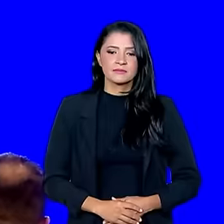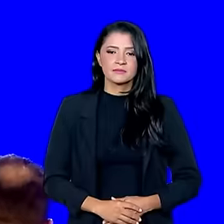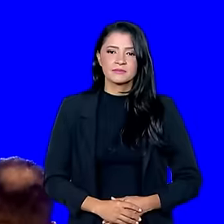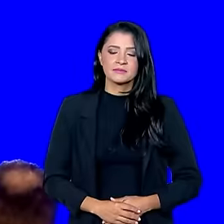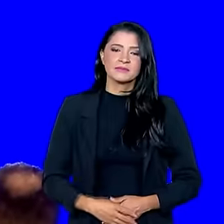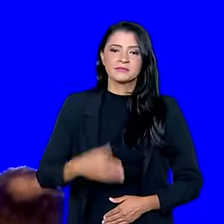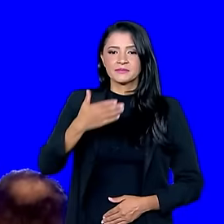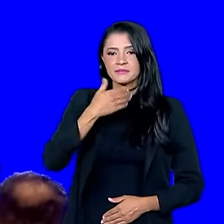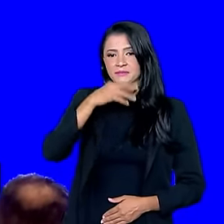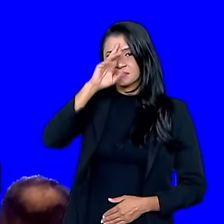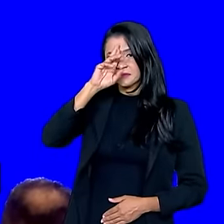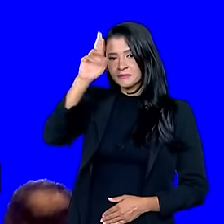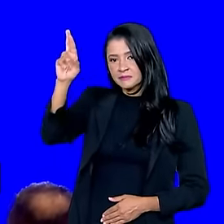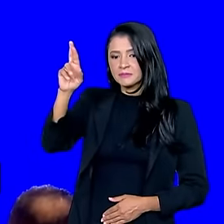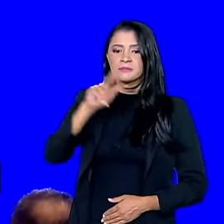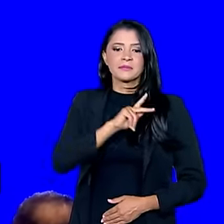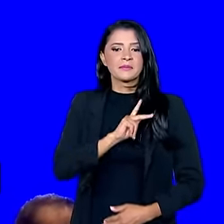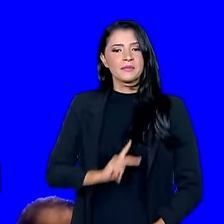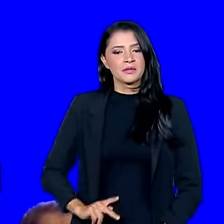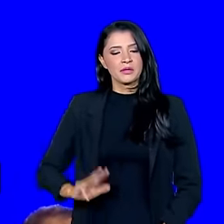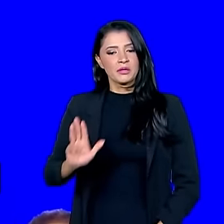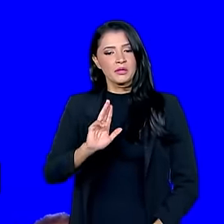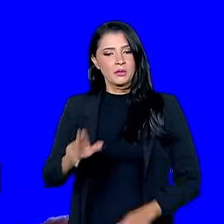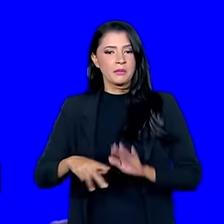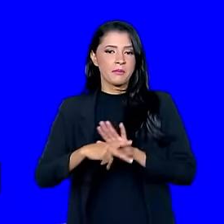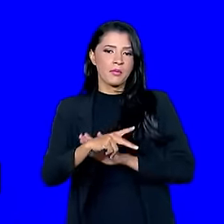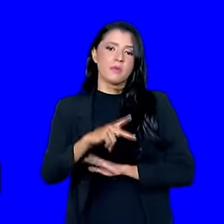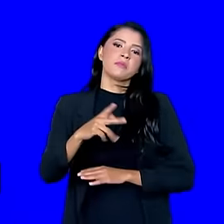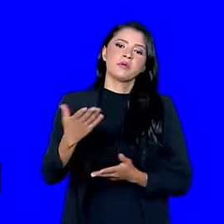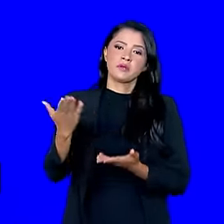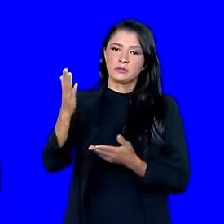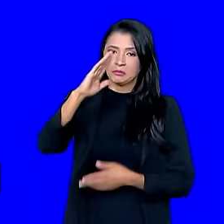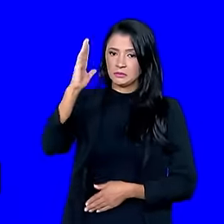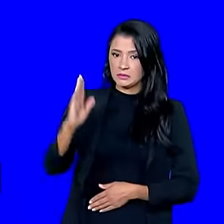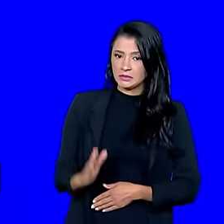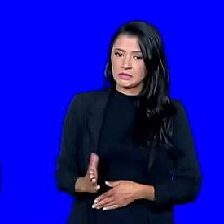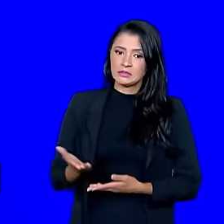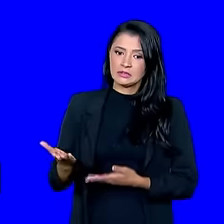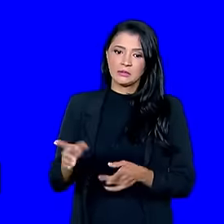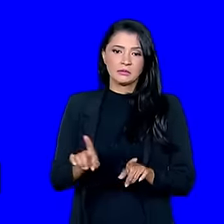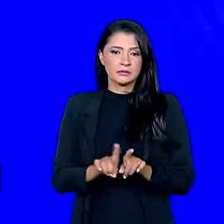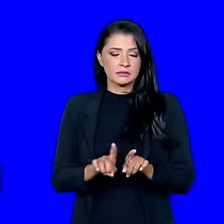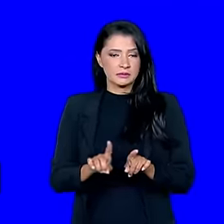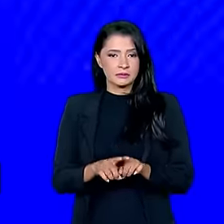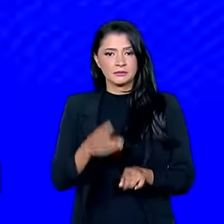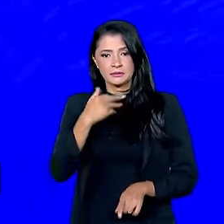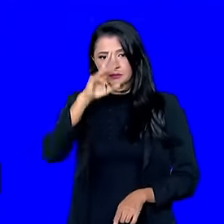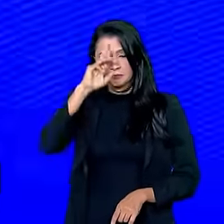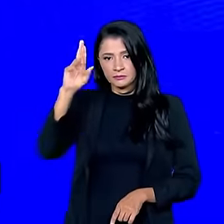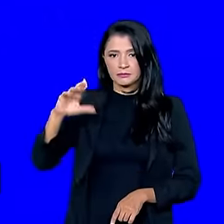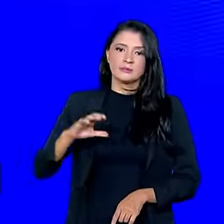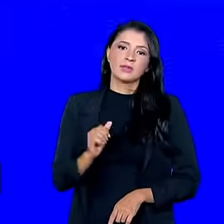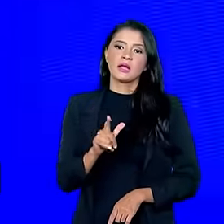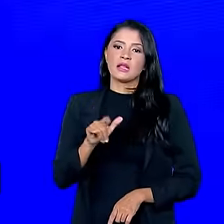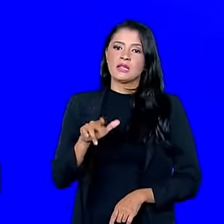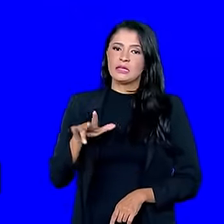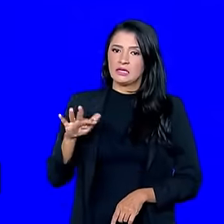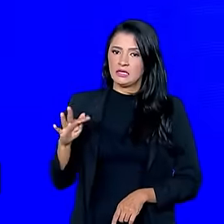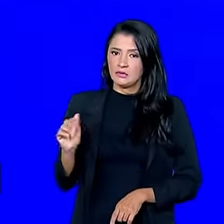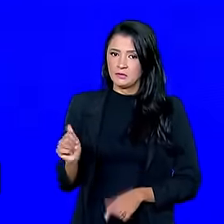Senhor presidente Lula, presidente do Brasil, senhor Khalifa